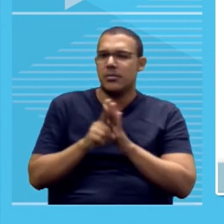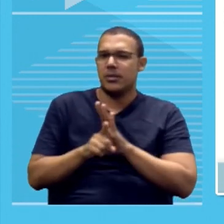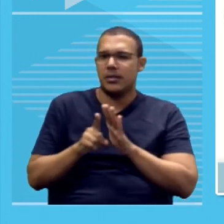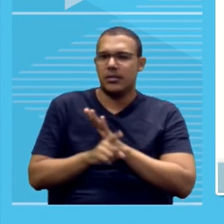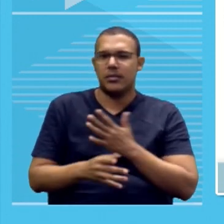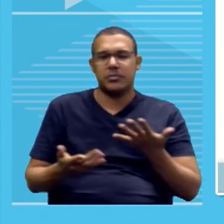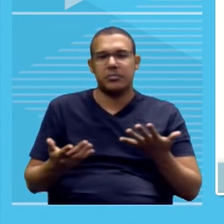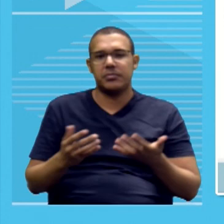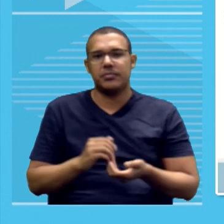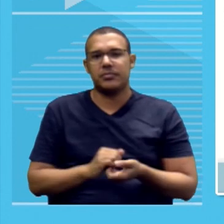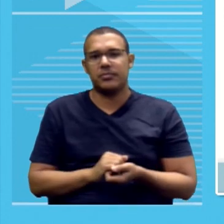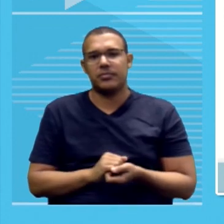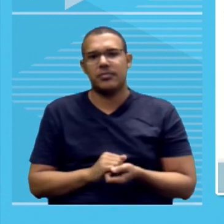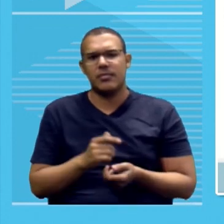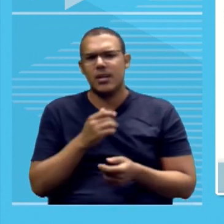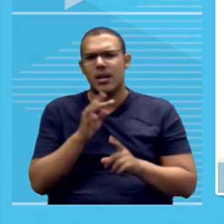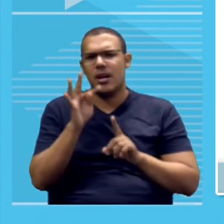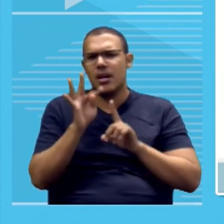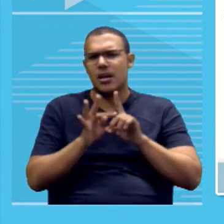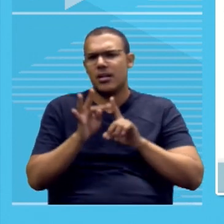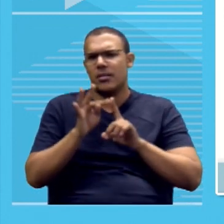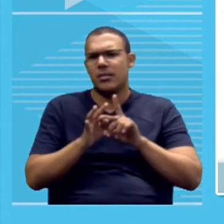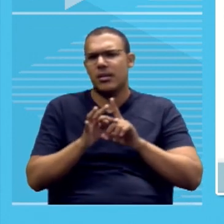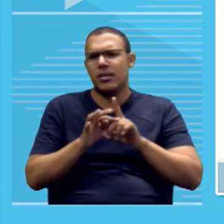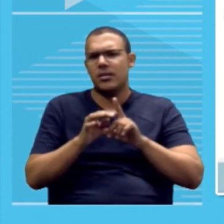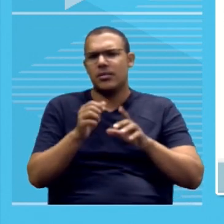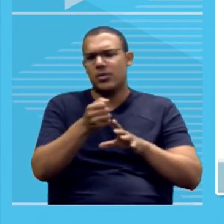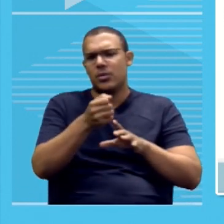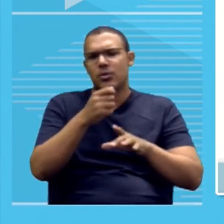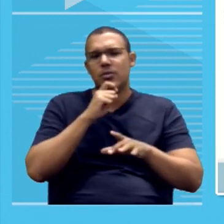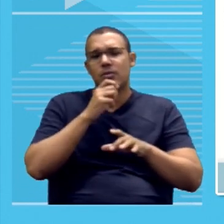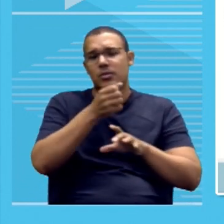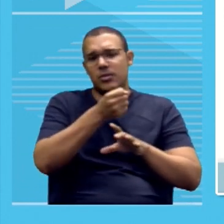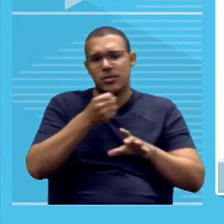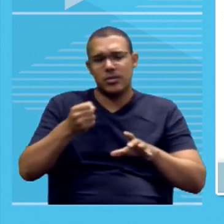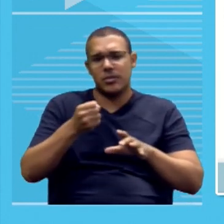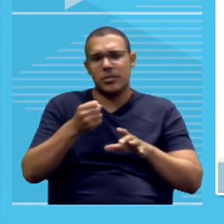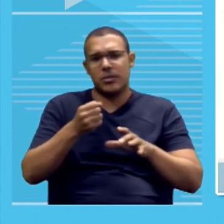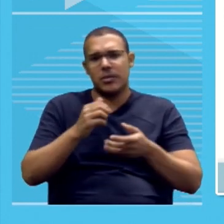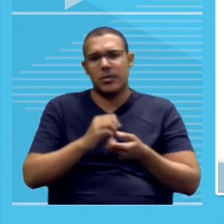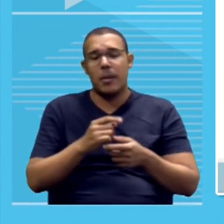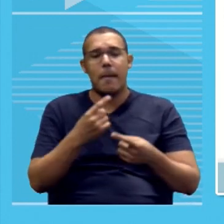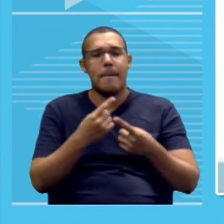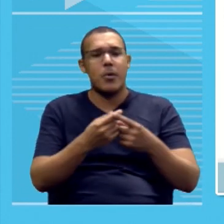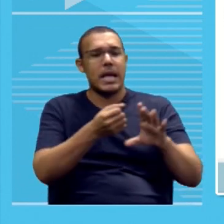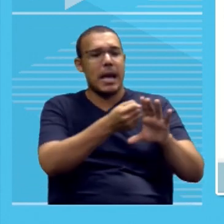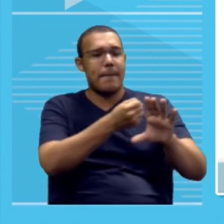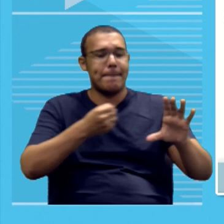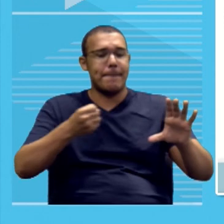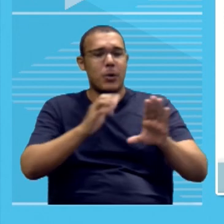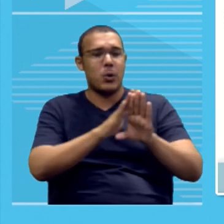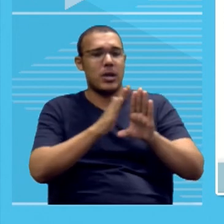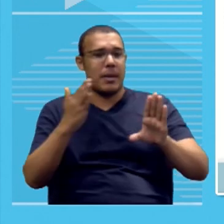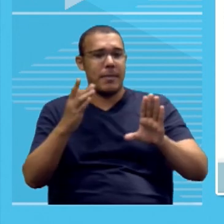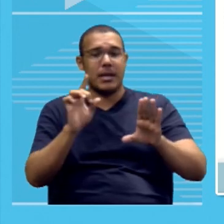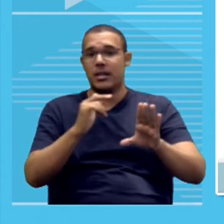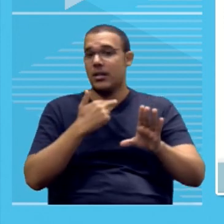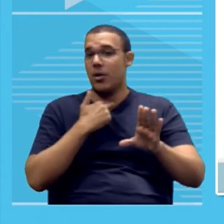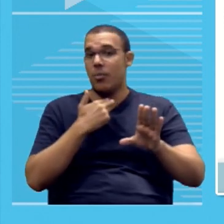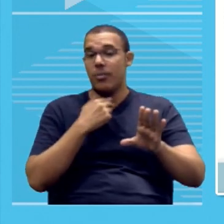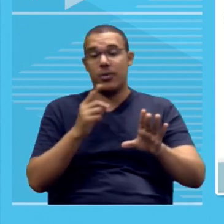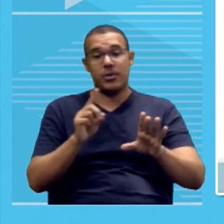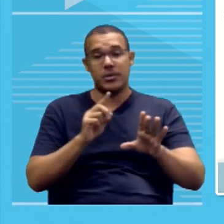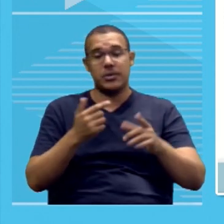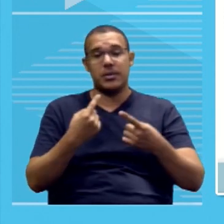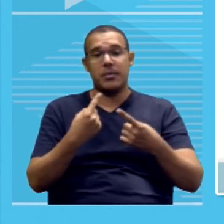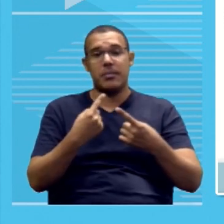exemplo, a temperatura de uma geladeira. Por que eu não posso deixar a porta de uma geladeira aberta? Por que quando eu abro a